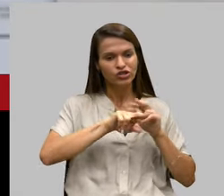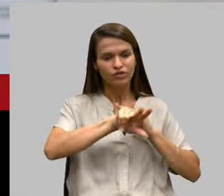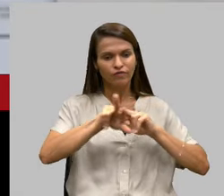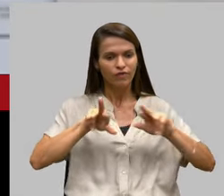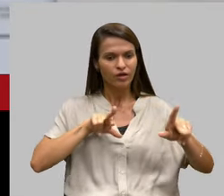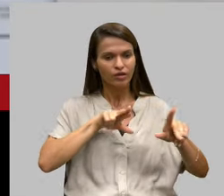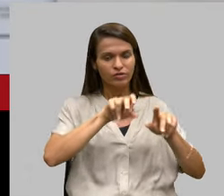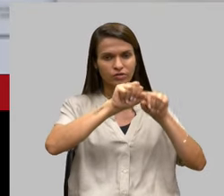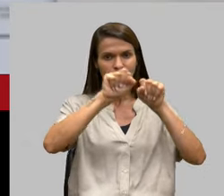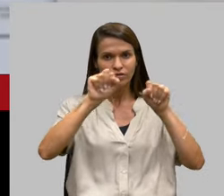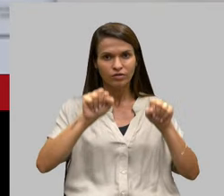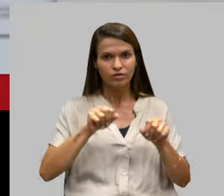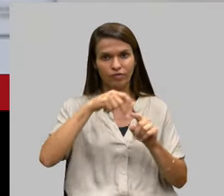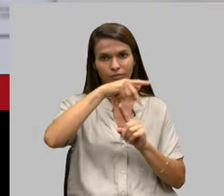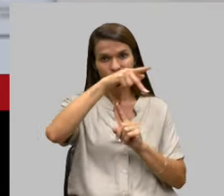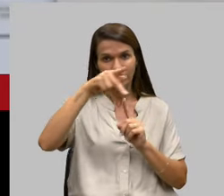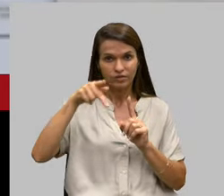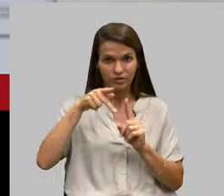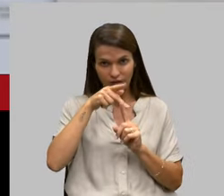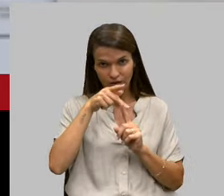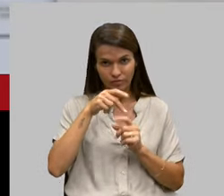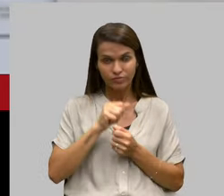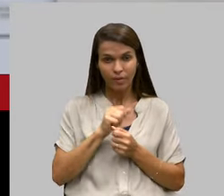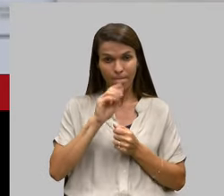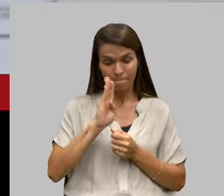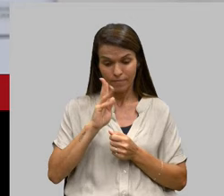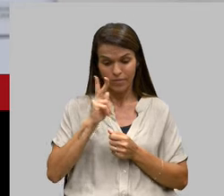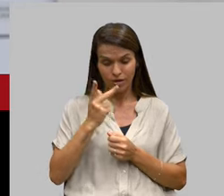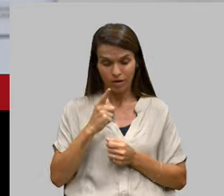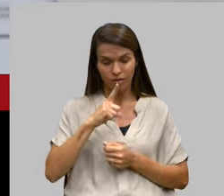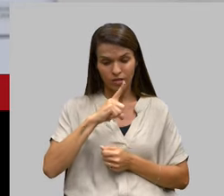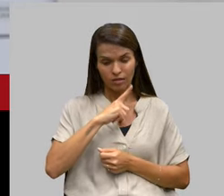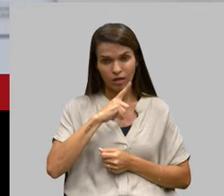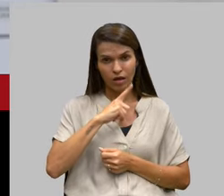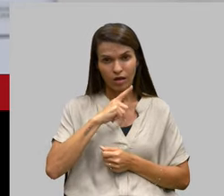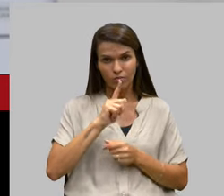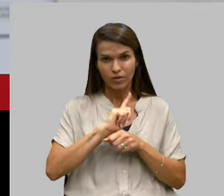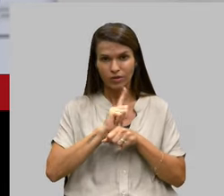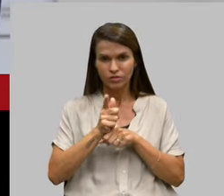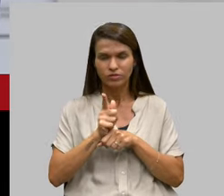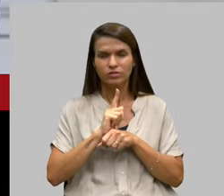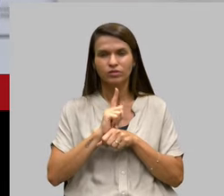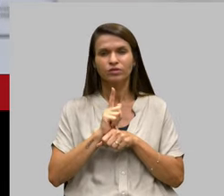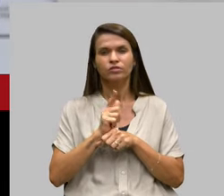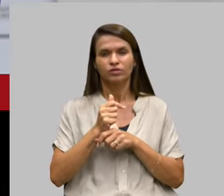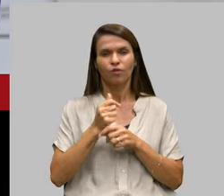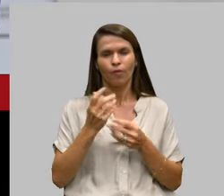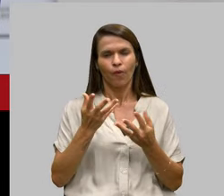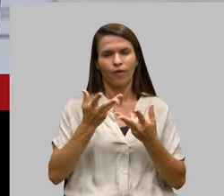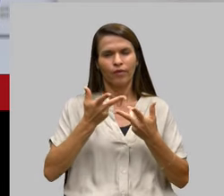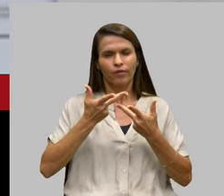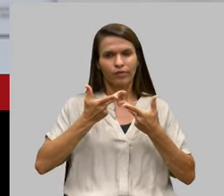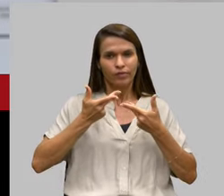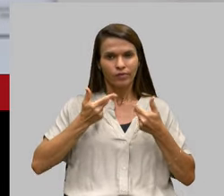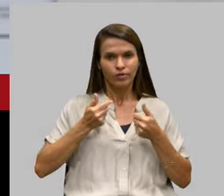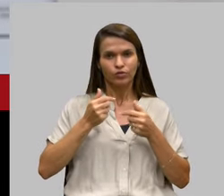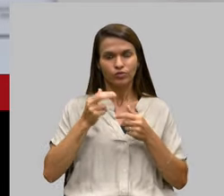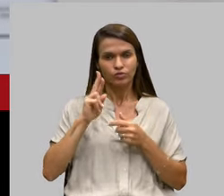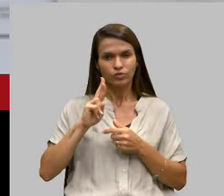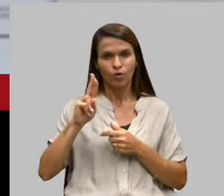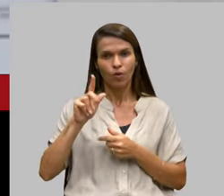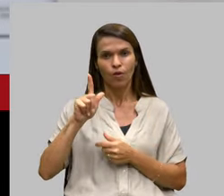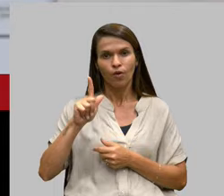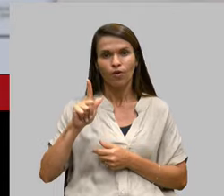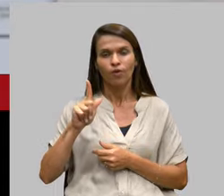sistemas previdenciários Belo Horizonte tem um uma gestão muito muito qualificada com o Dr gisson e eles